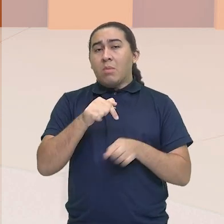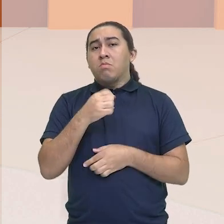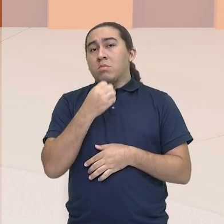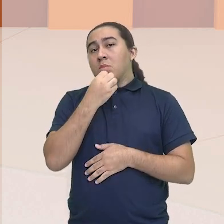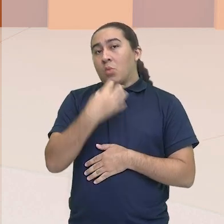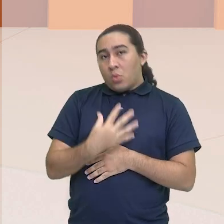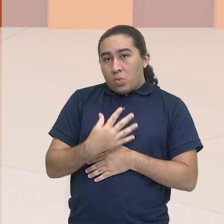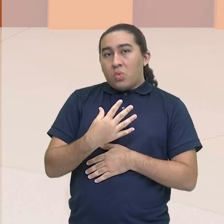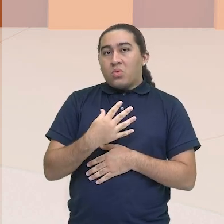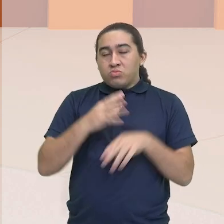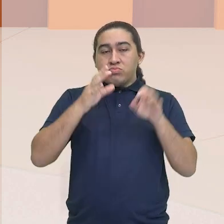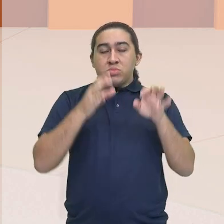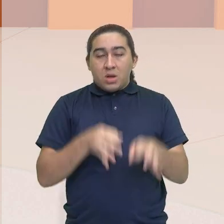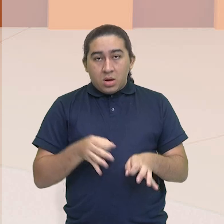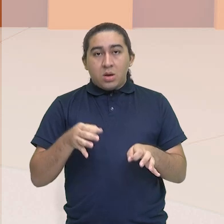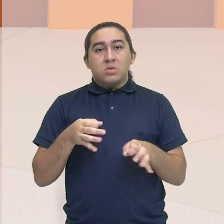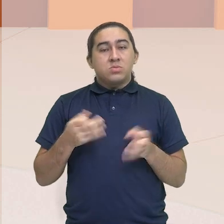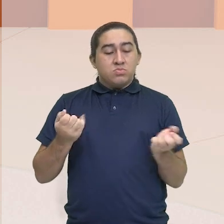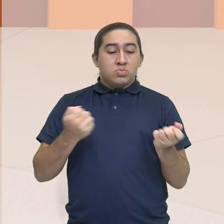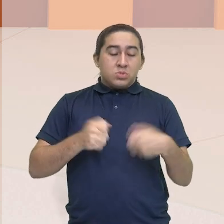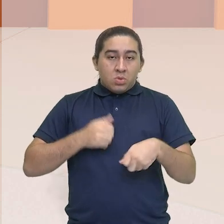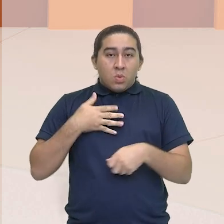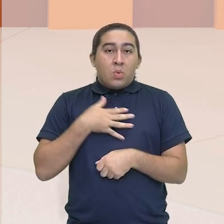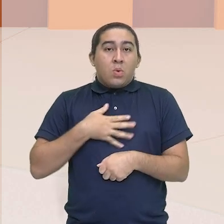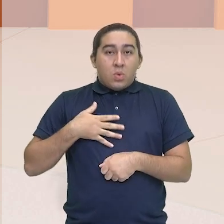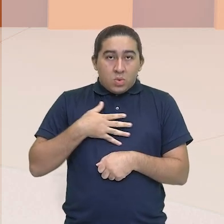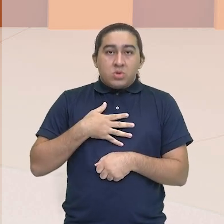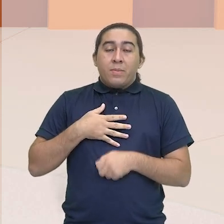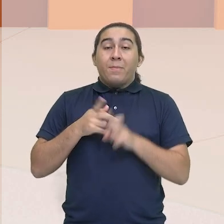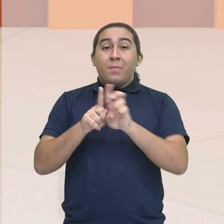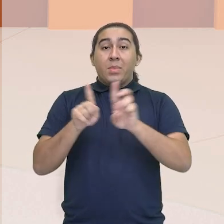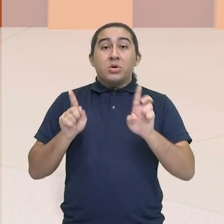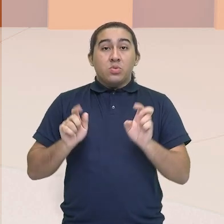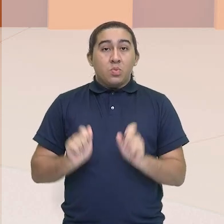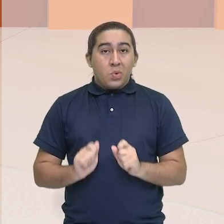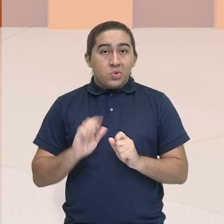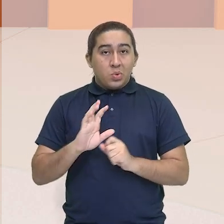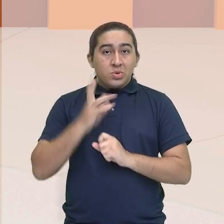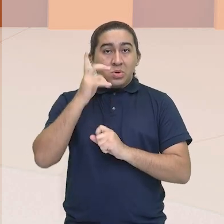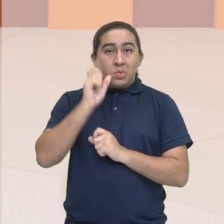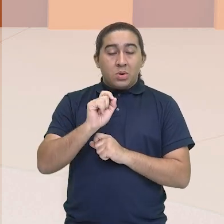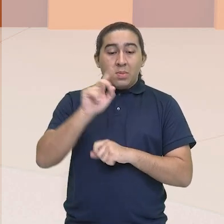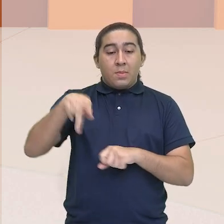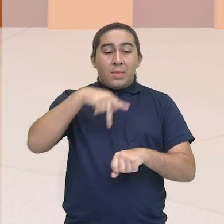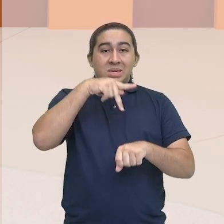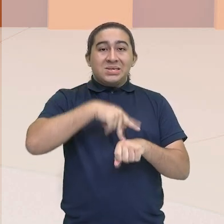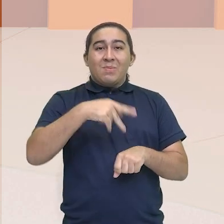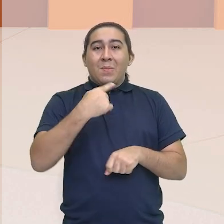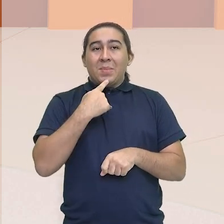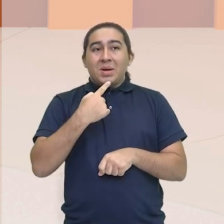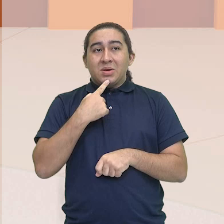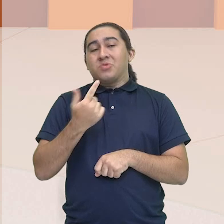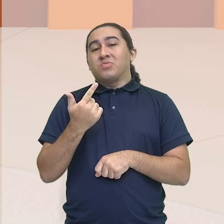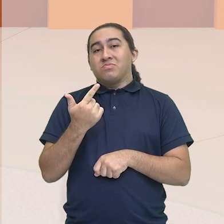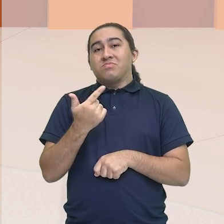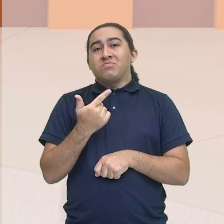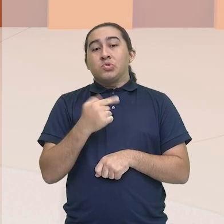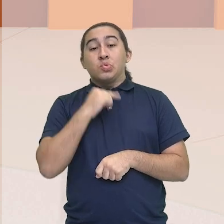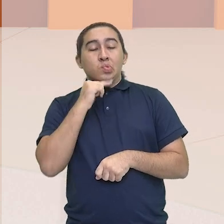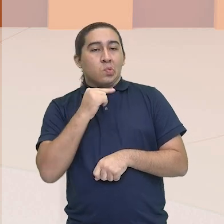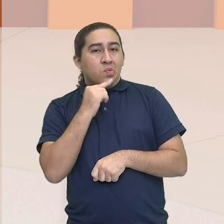são boas, são agradáveis, né? Mas podem também acontecer de países vizinhos não se darem muito bem, né?